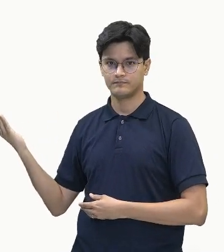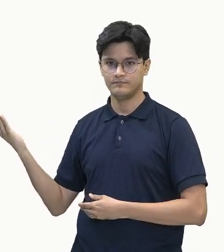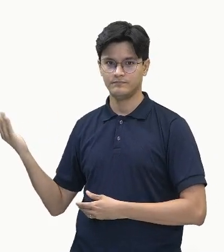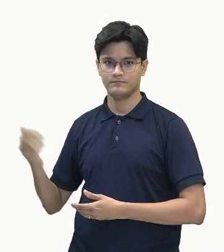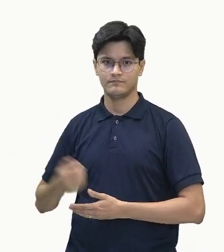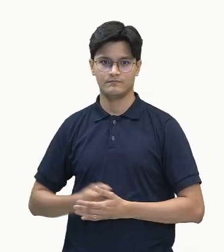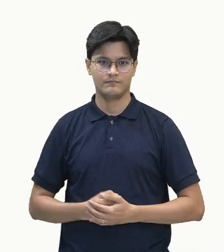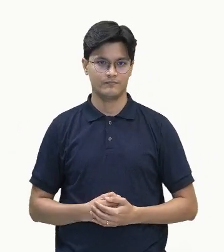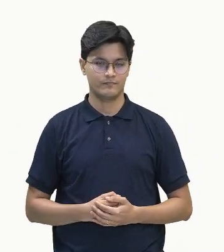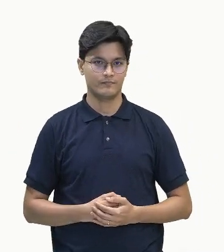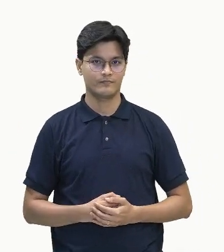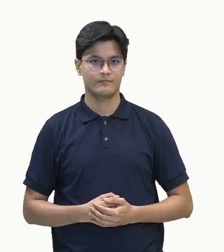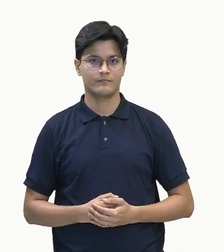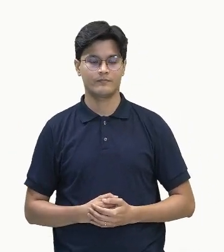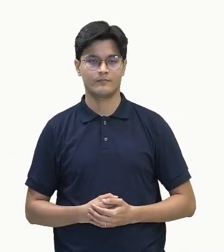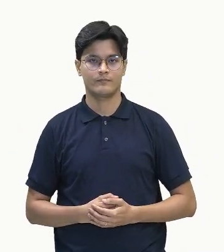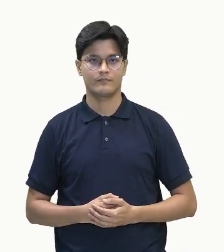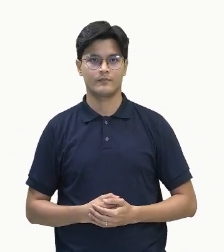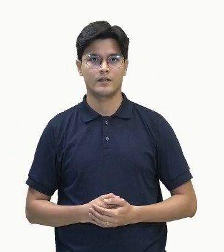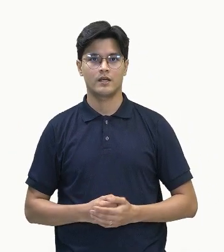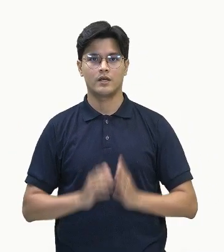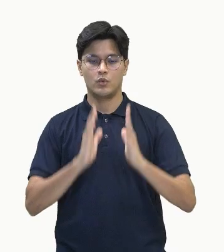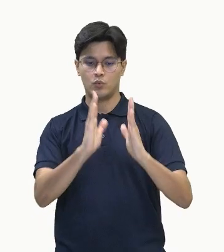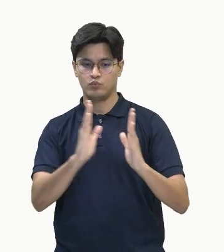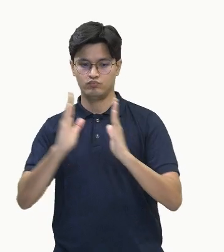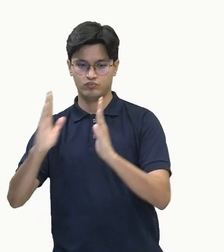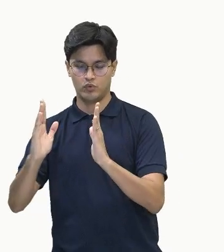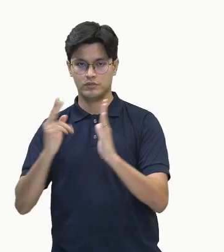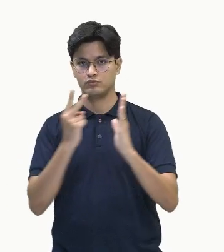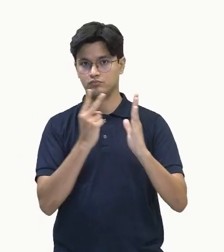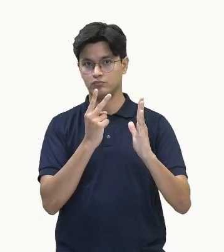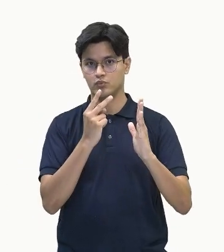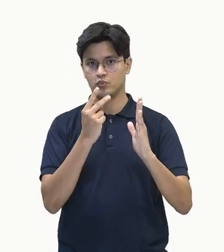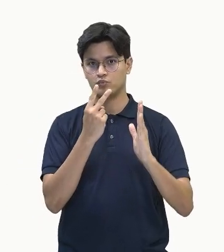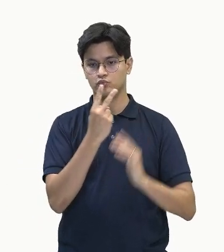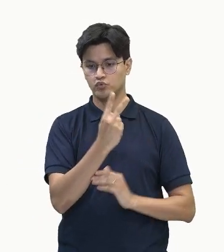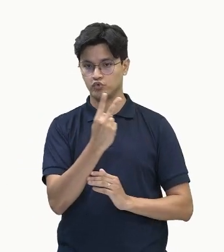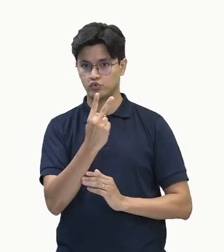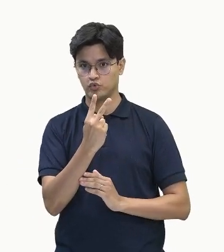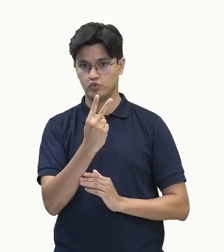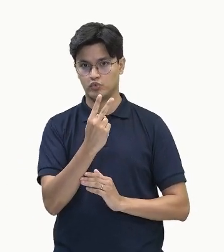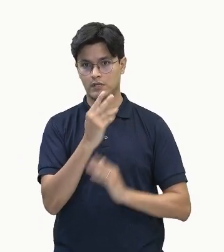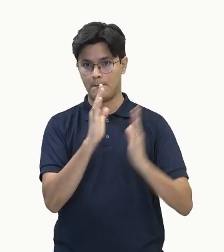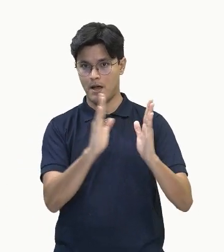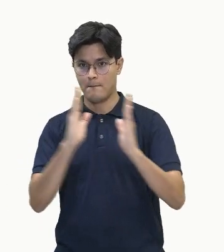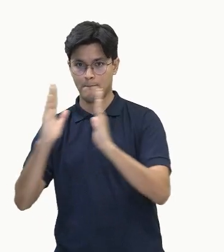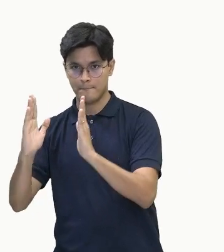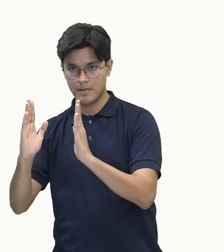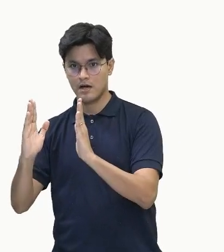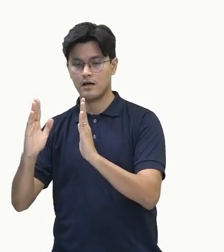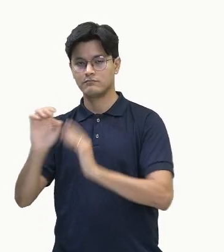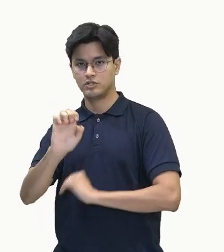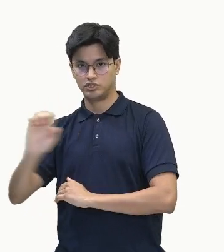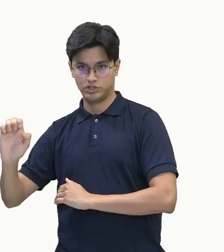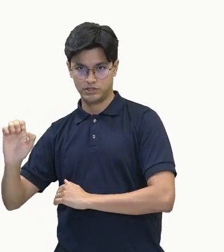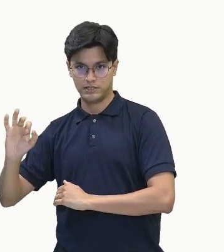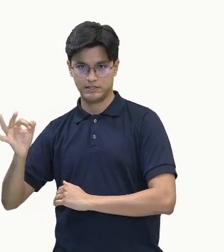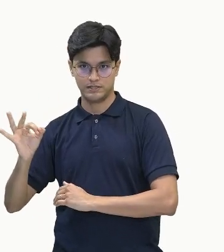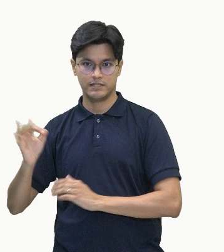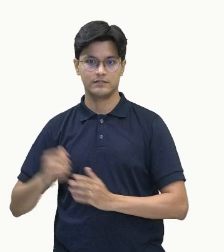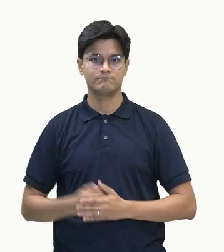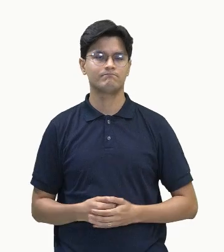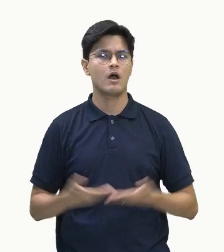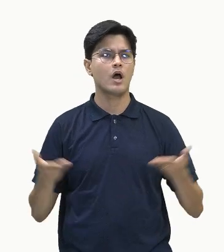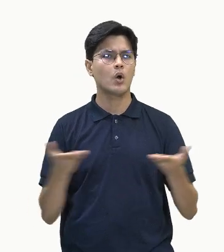caso, perfeito? Chegando nesse ponto, vamos agora verificar a posição em relação ao eixo